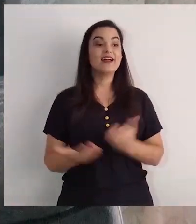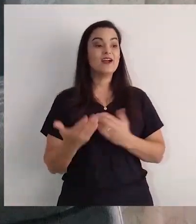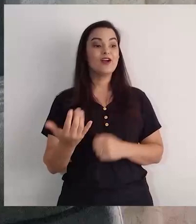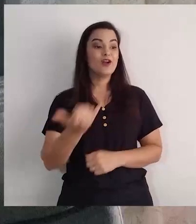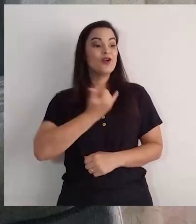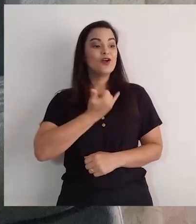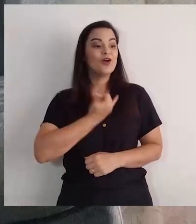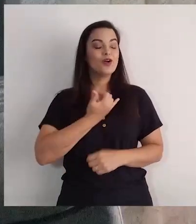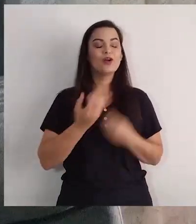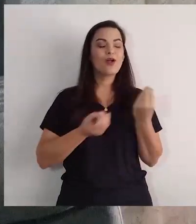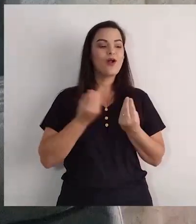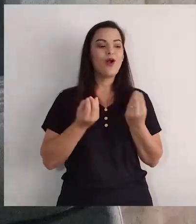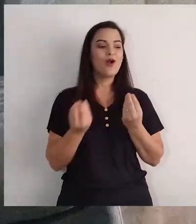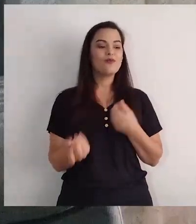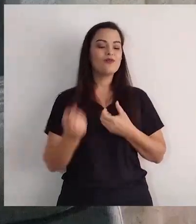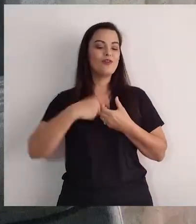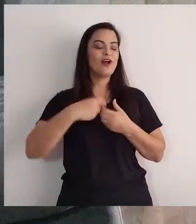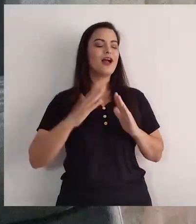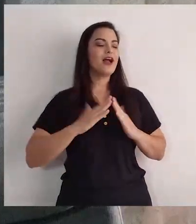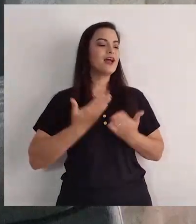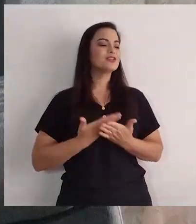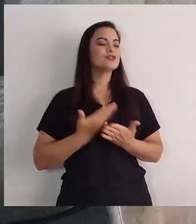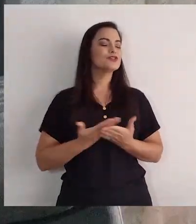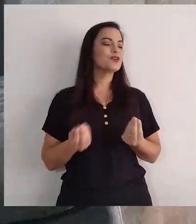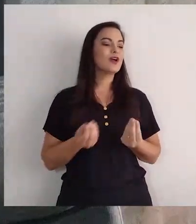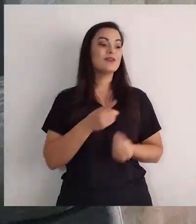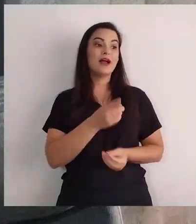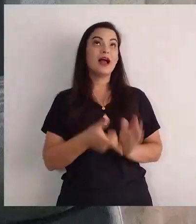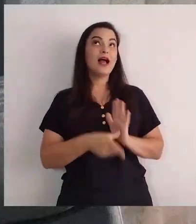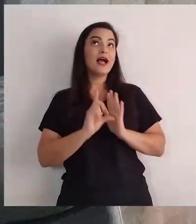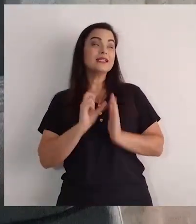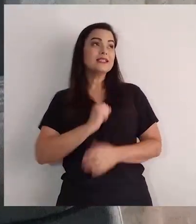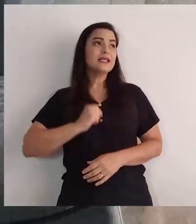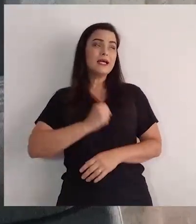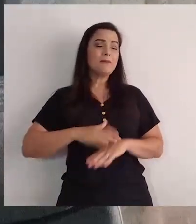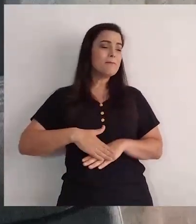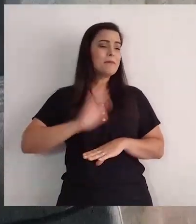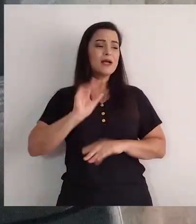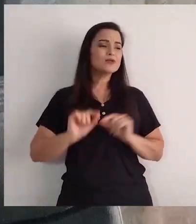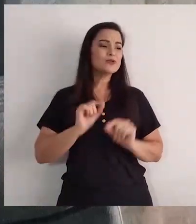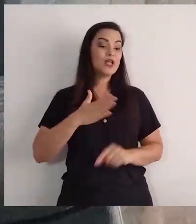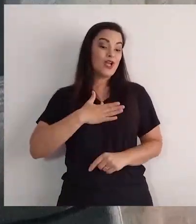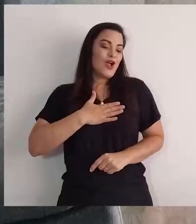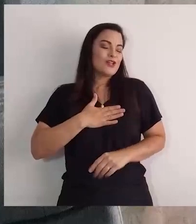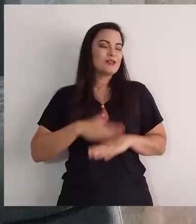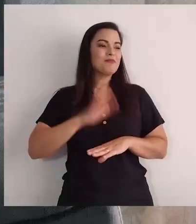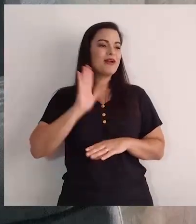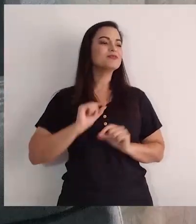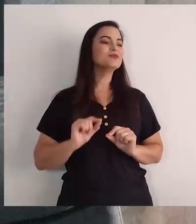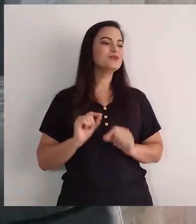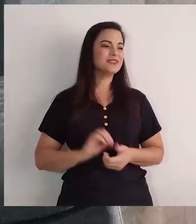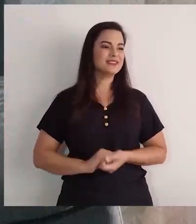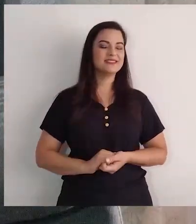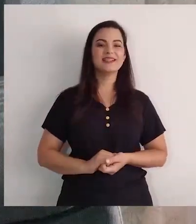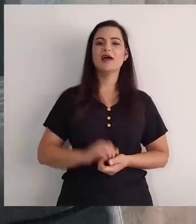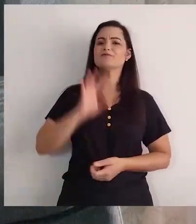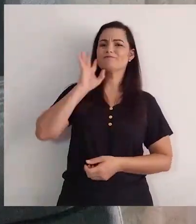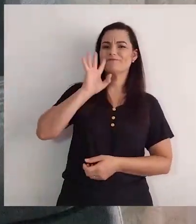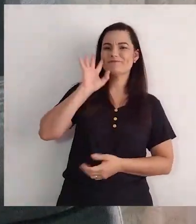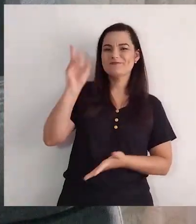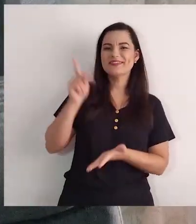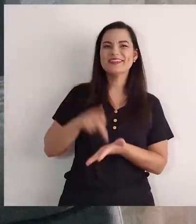gente, como foi a volta às aulas? O que você tava com mais saudade? O que você mais gostou? Conta lá pro pessoal. Foi